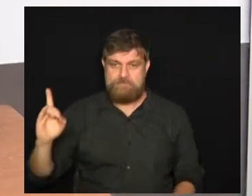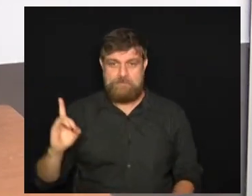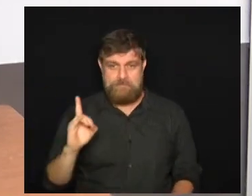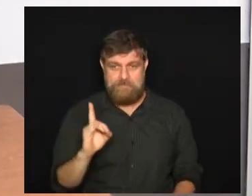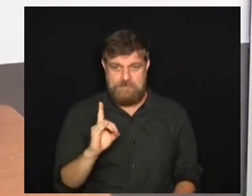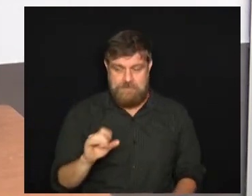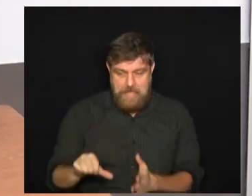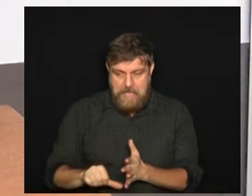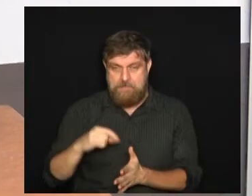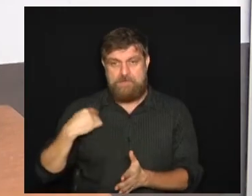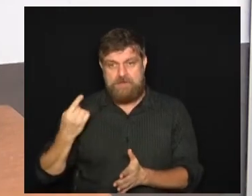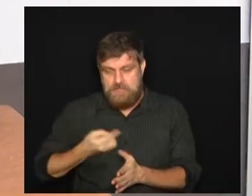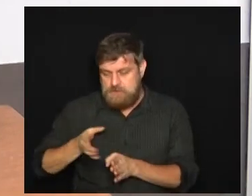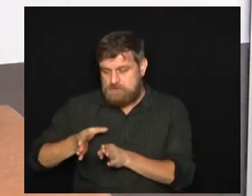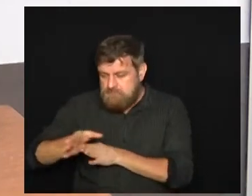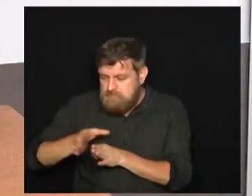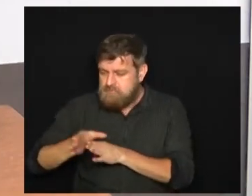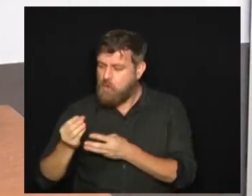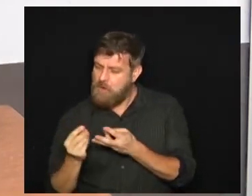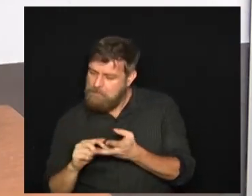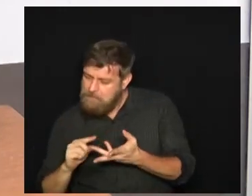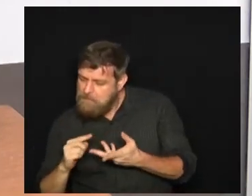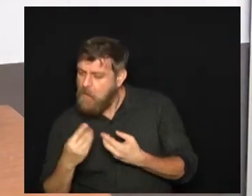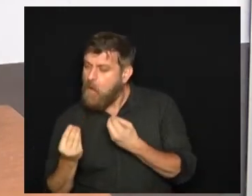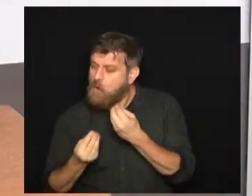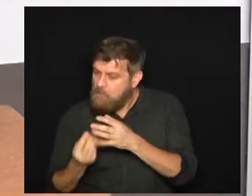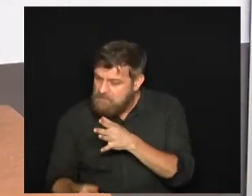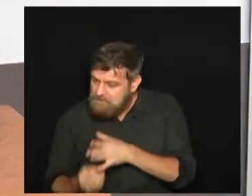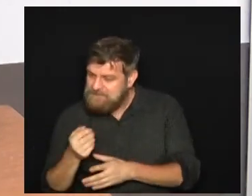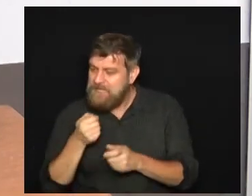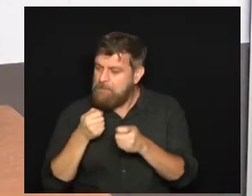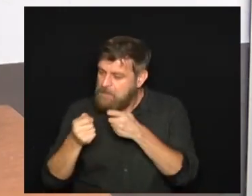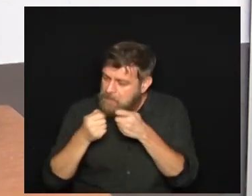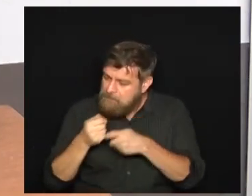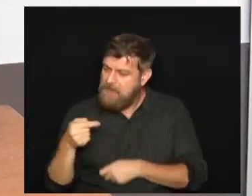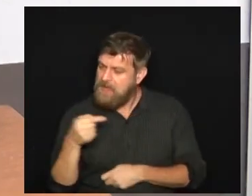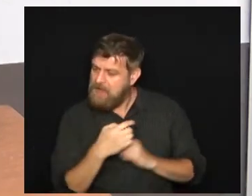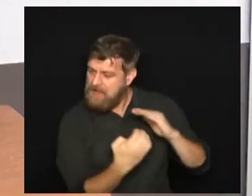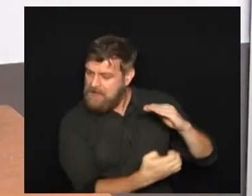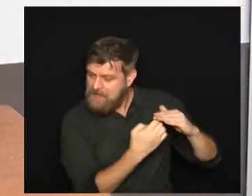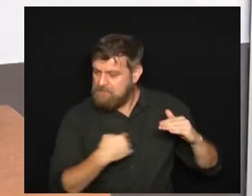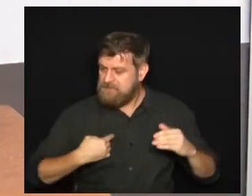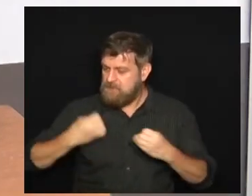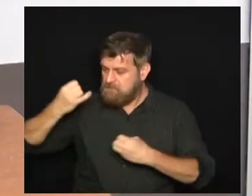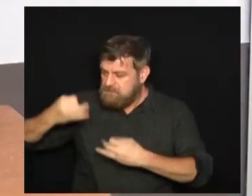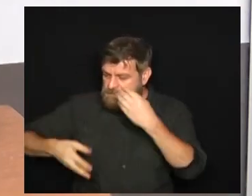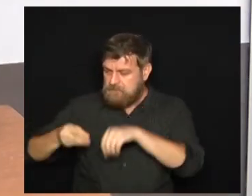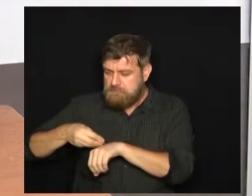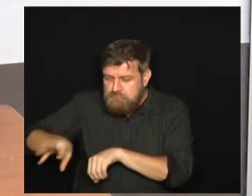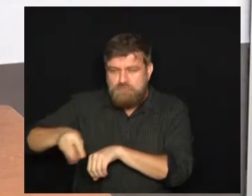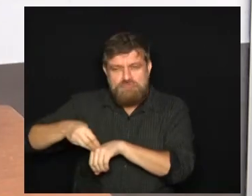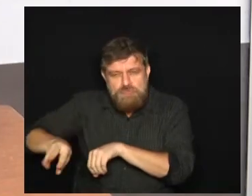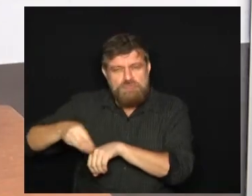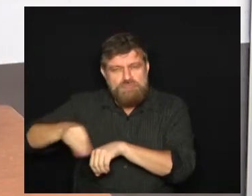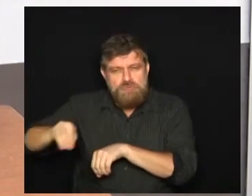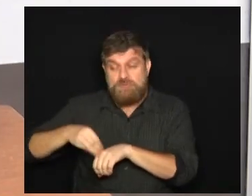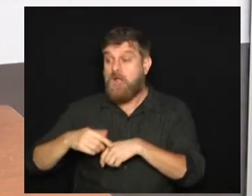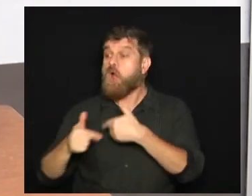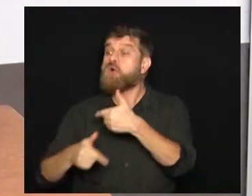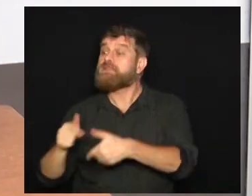com a gente dá uma orientação sobre a parte específica da empresa ou sobre o tipo de trabalho que vai ter que